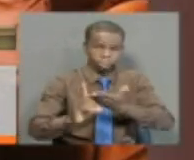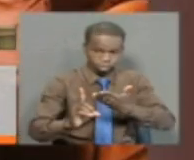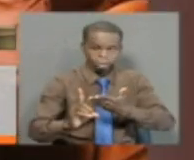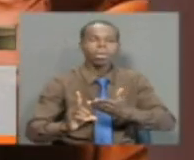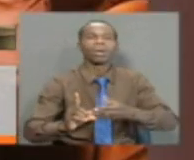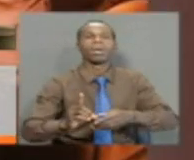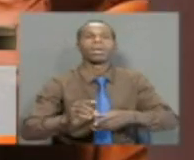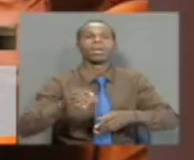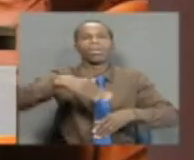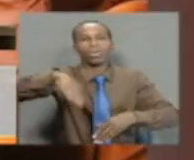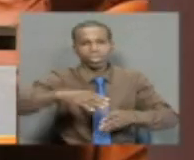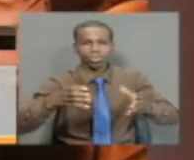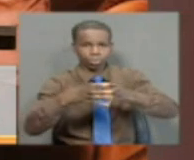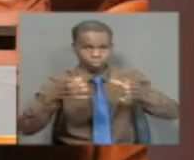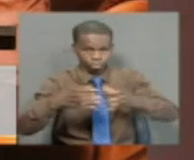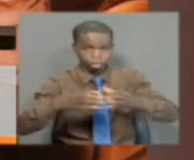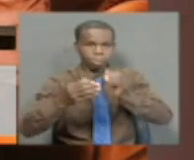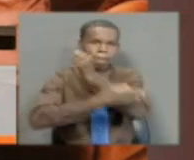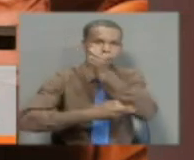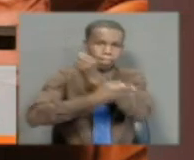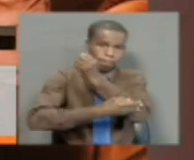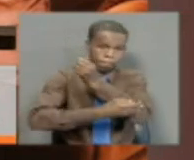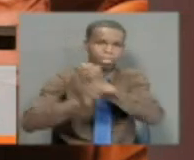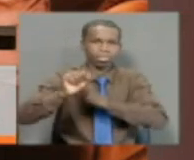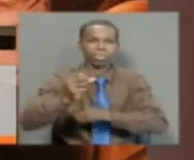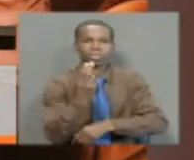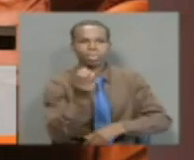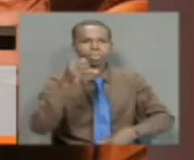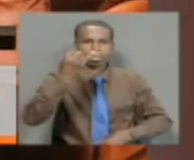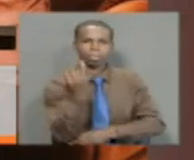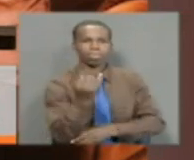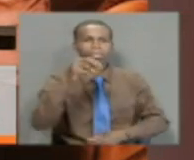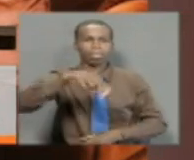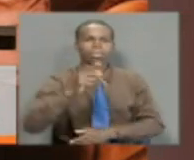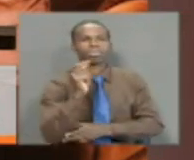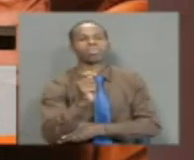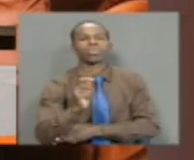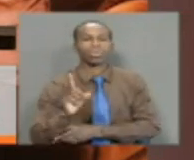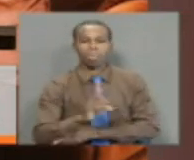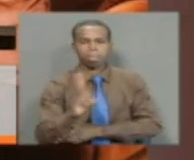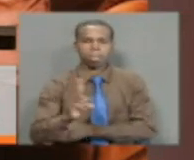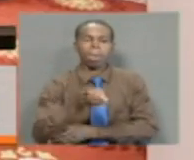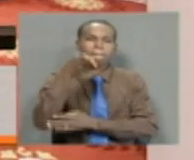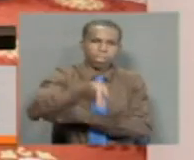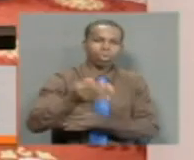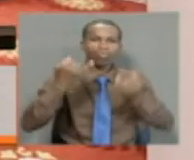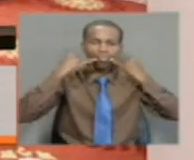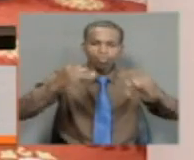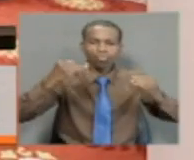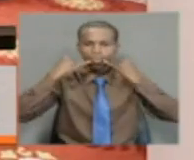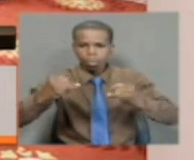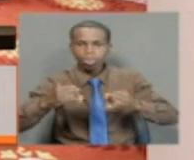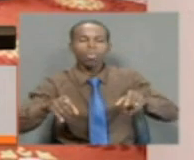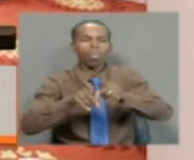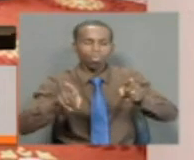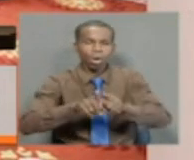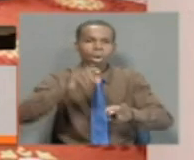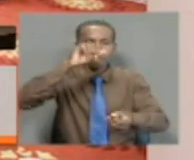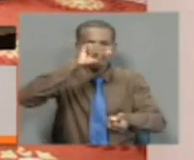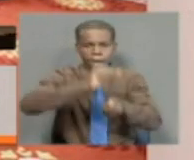de deputados guineenses pertencentes a diferentes formações políticas que prestaram informações sobre a situação